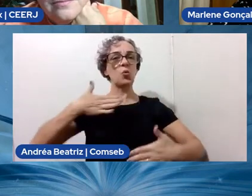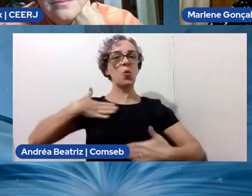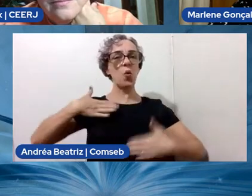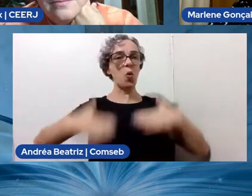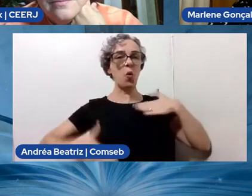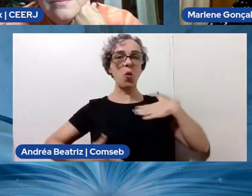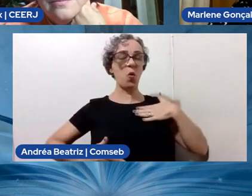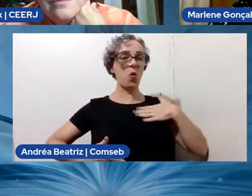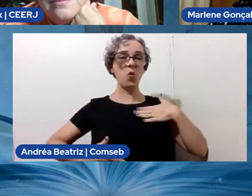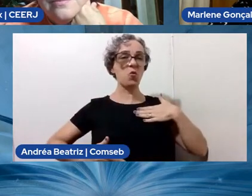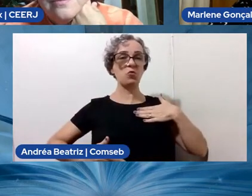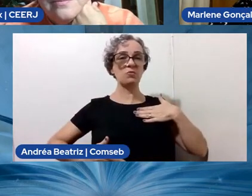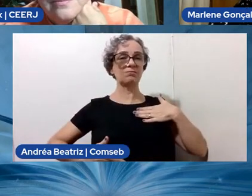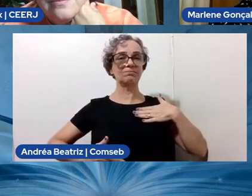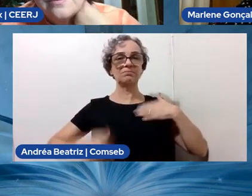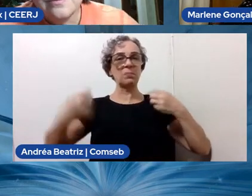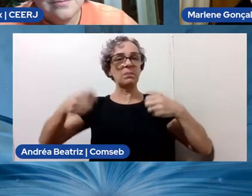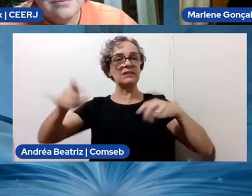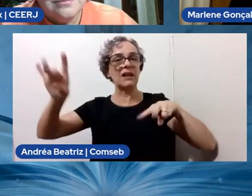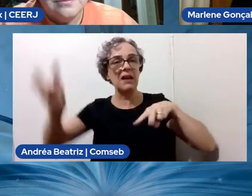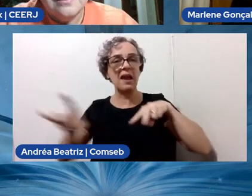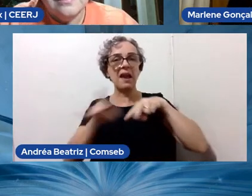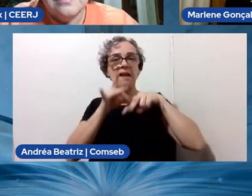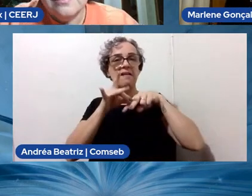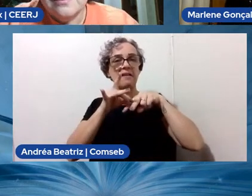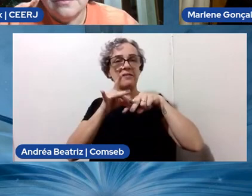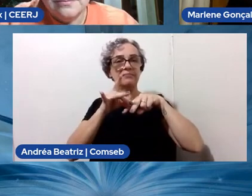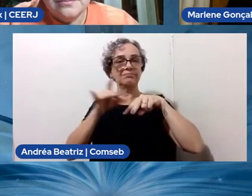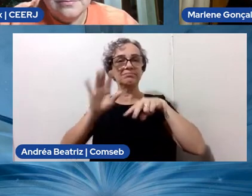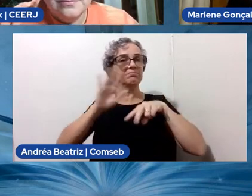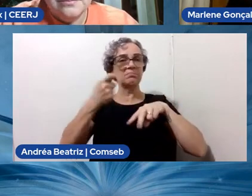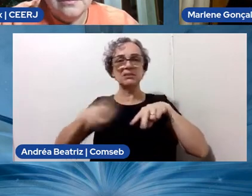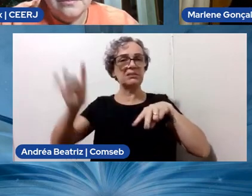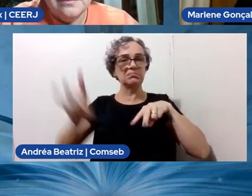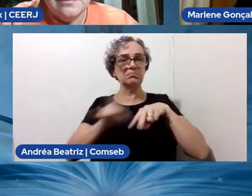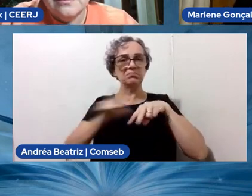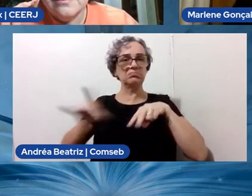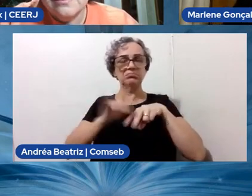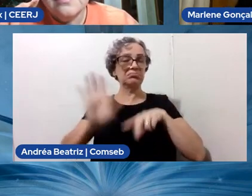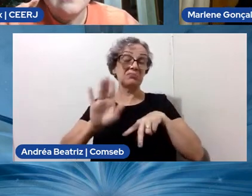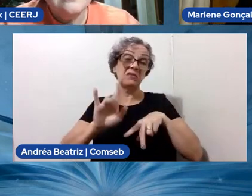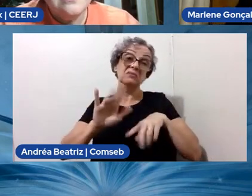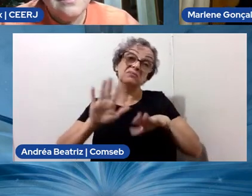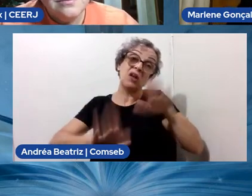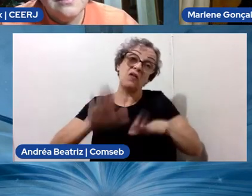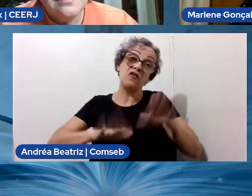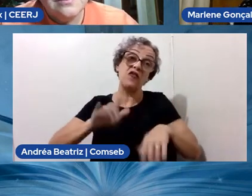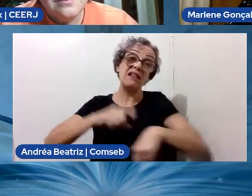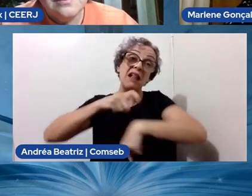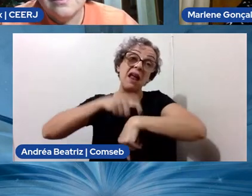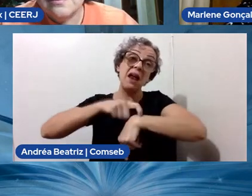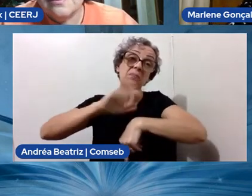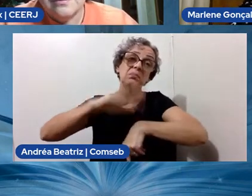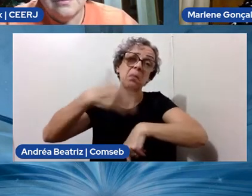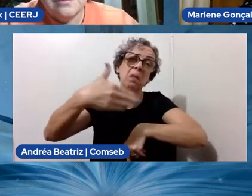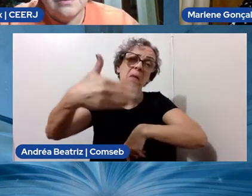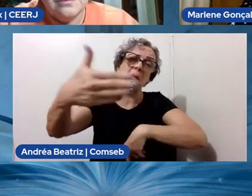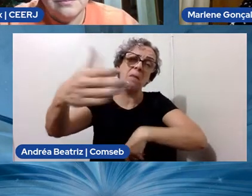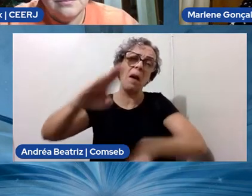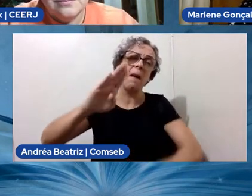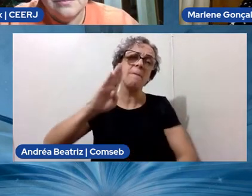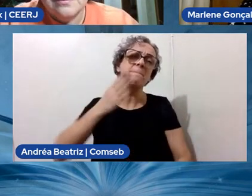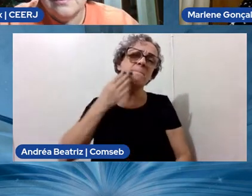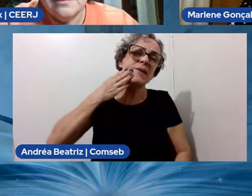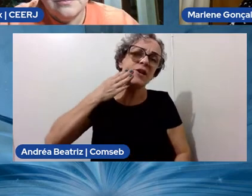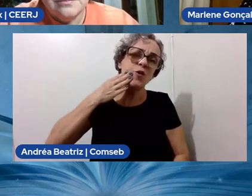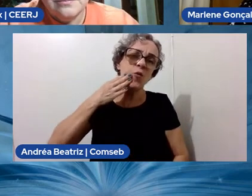mais reencarnar. E isso são alguns bilhões de anos, talvez, para frente. Muito bem, excelente. O